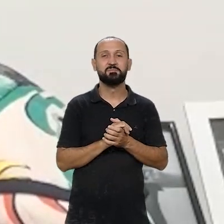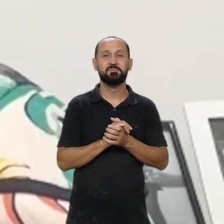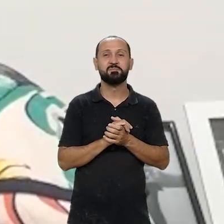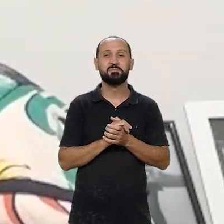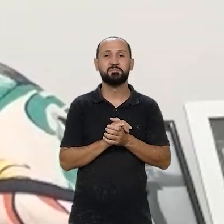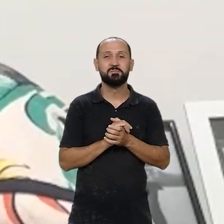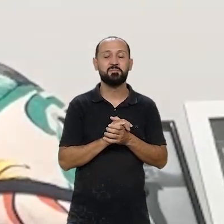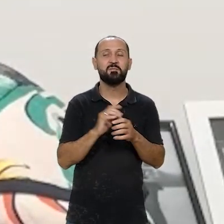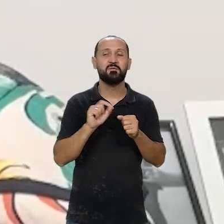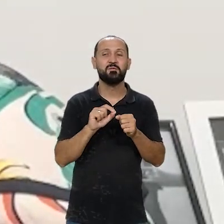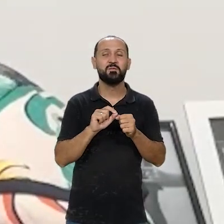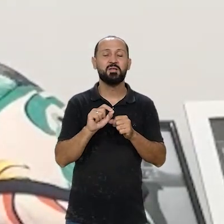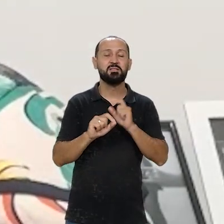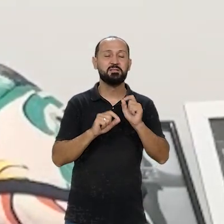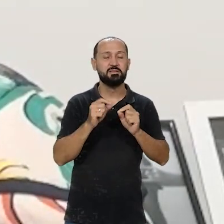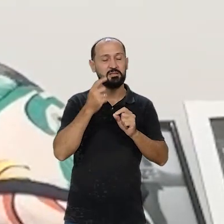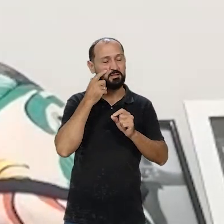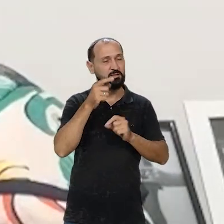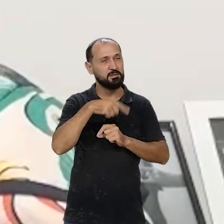e